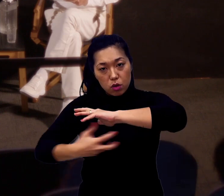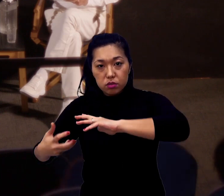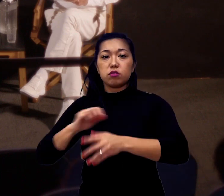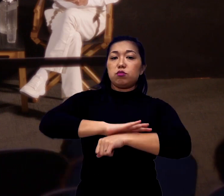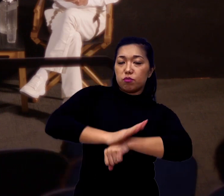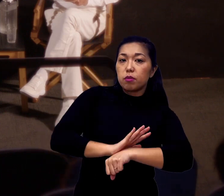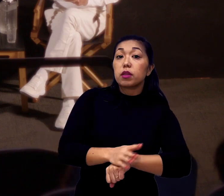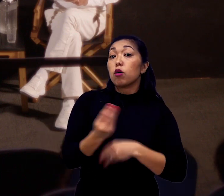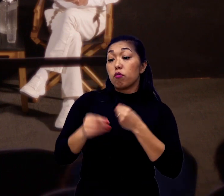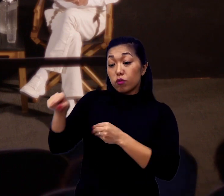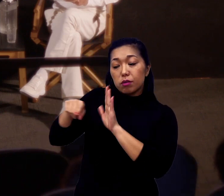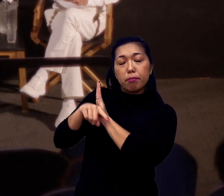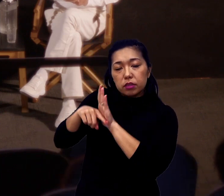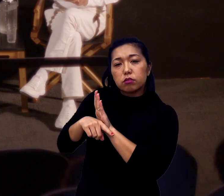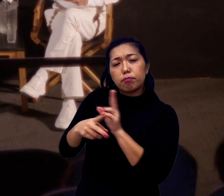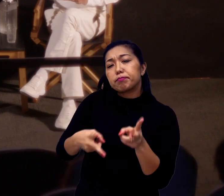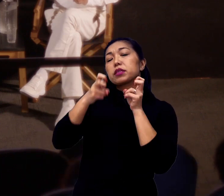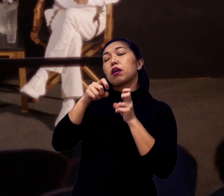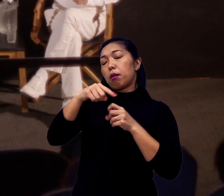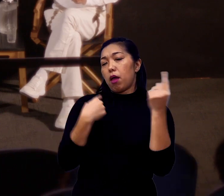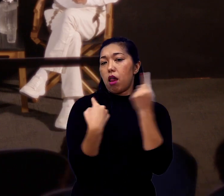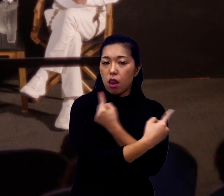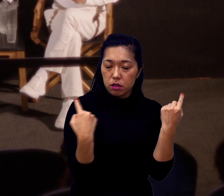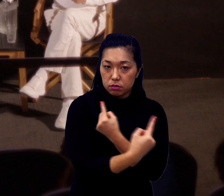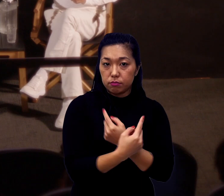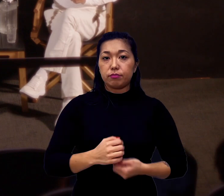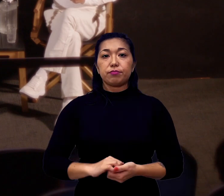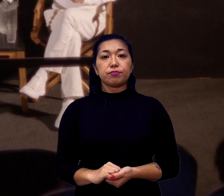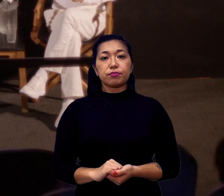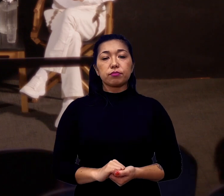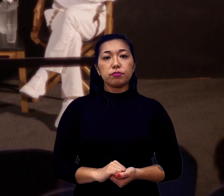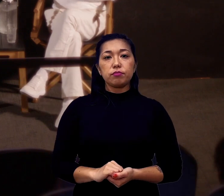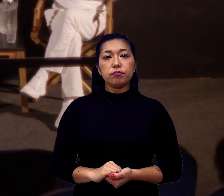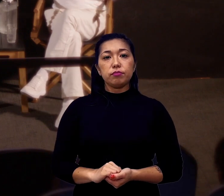pesquisador, como que você enxerga essa relação?